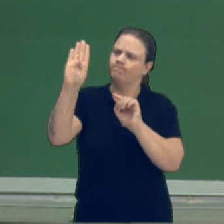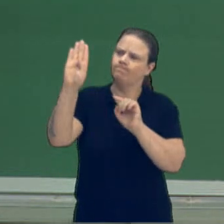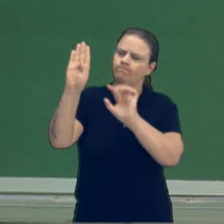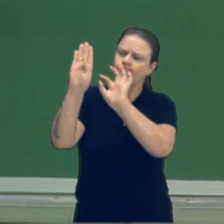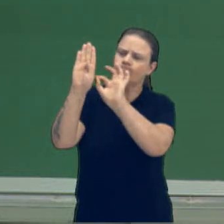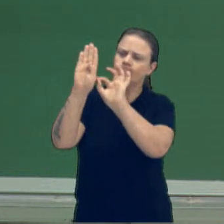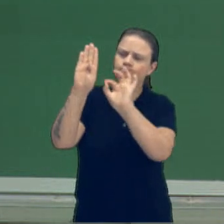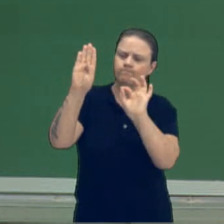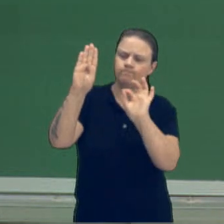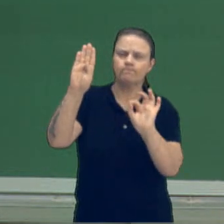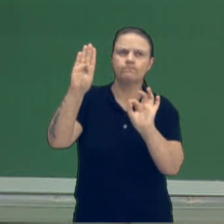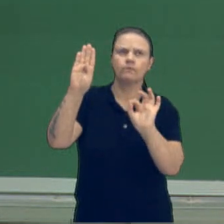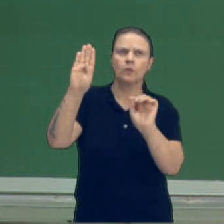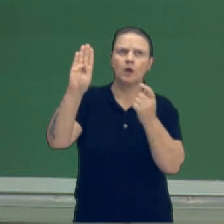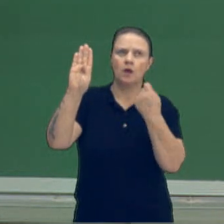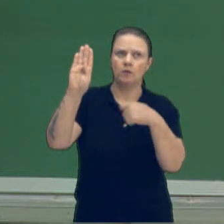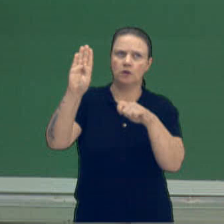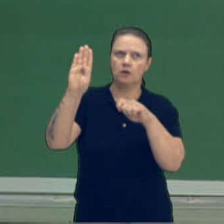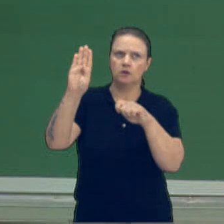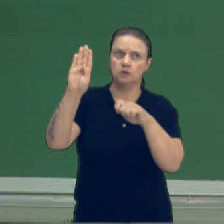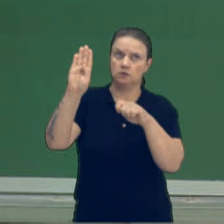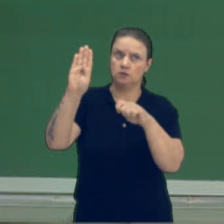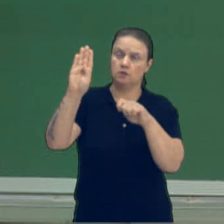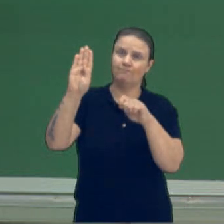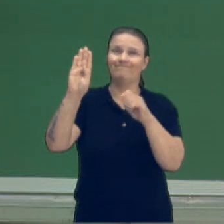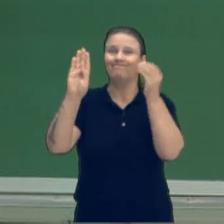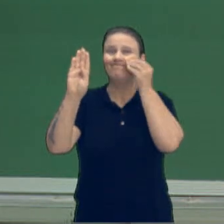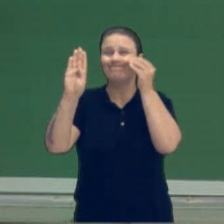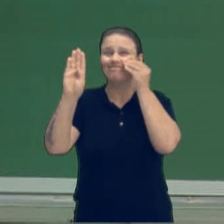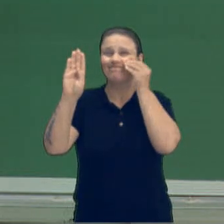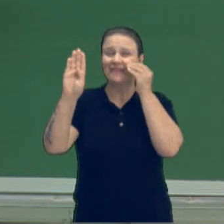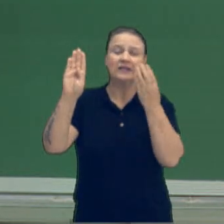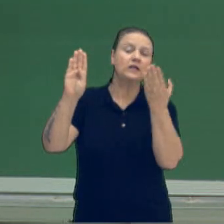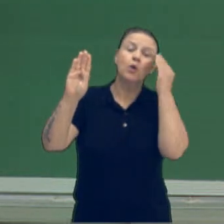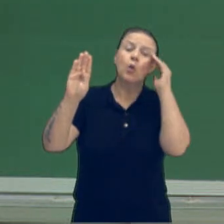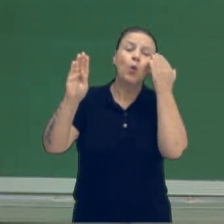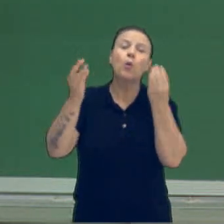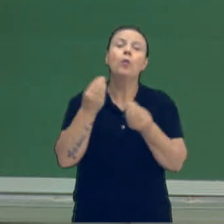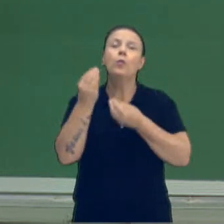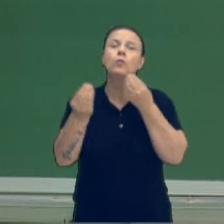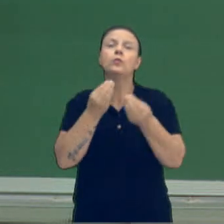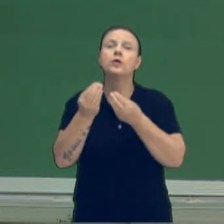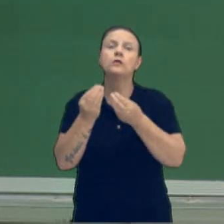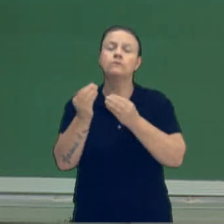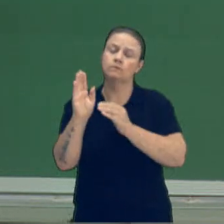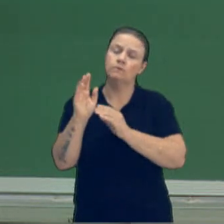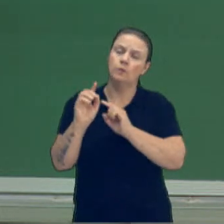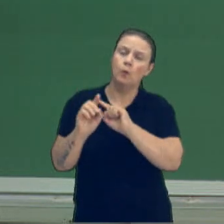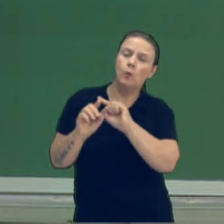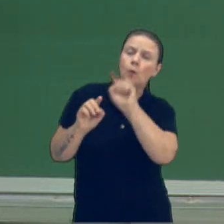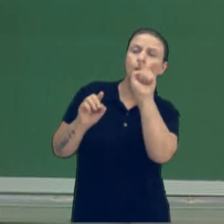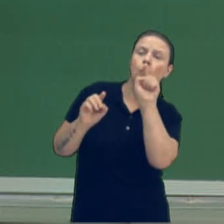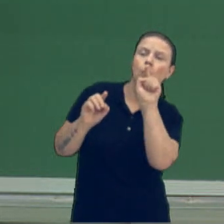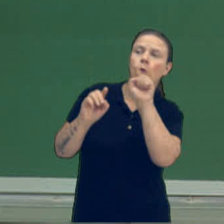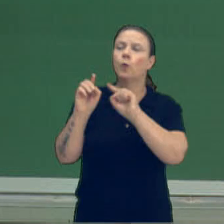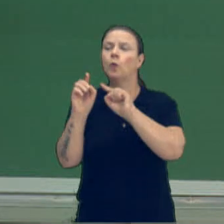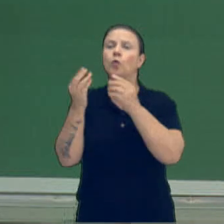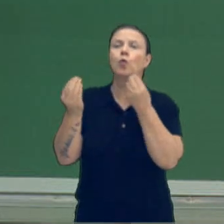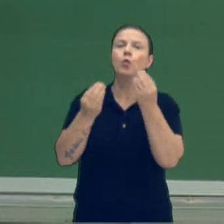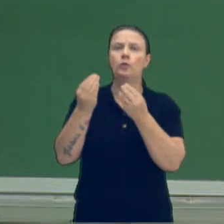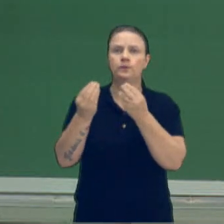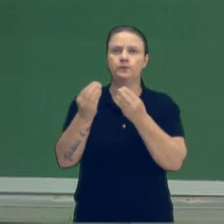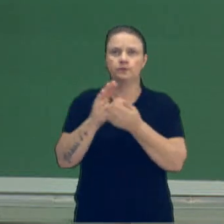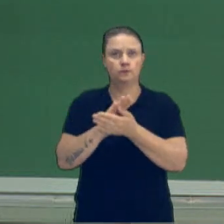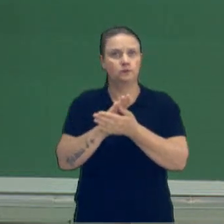então, aqui? Tenho que vir para o caminho do lado, ou tentar entender qual seria o melhor caminho. Mas a partir do momento que eu vou para a